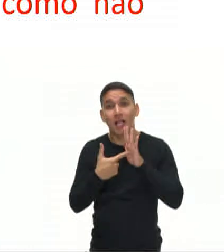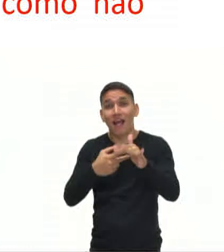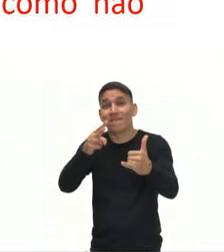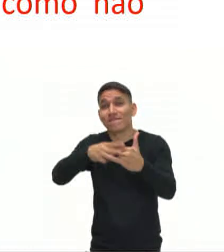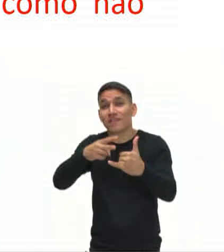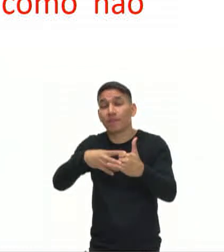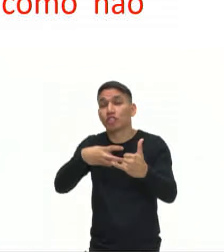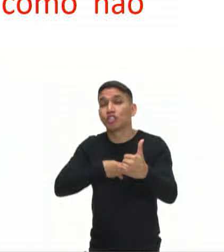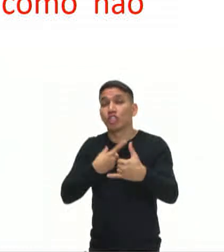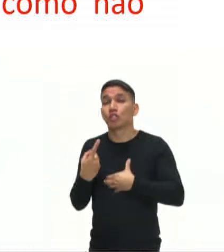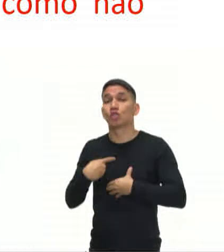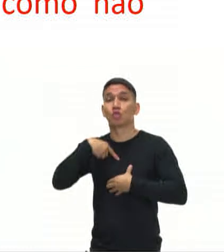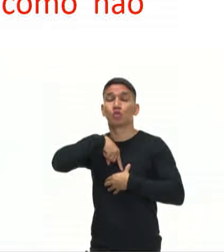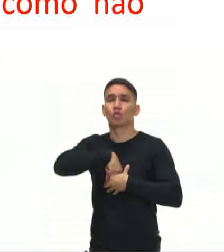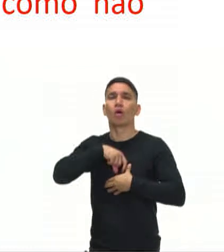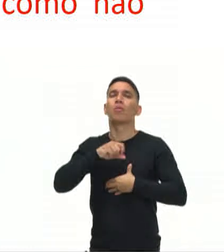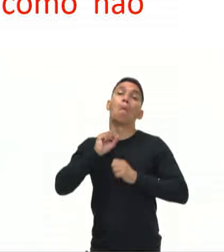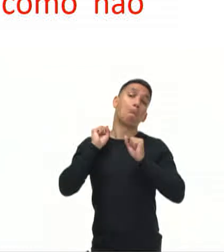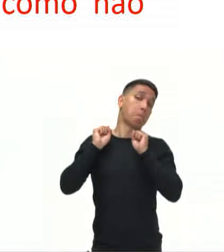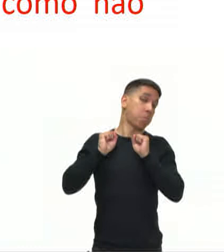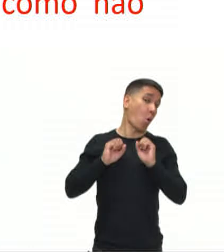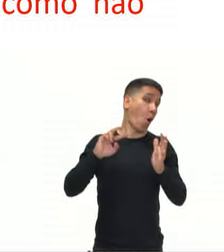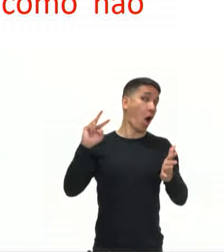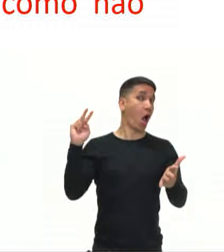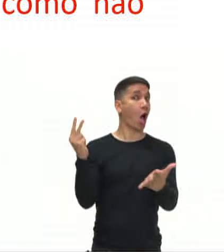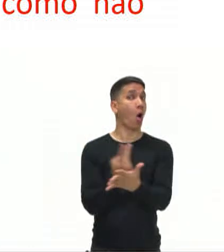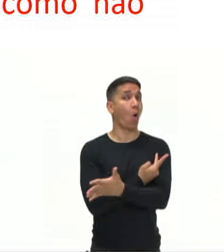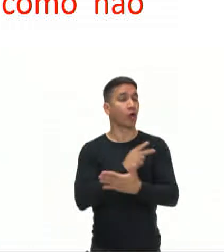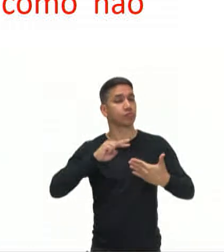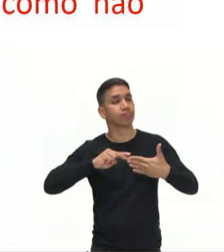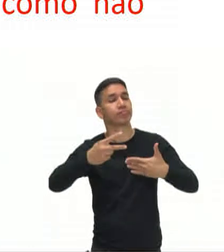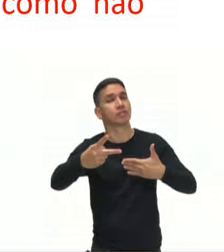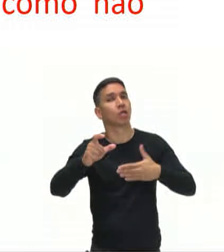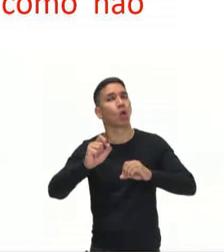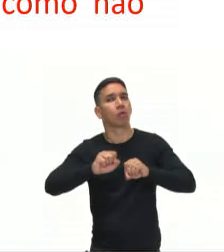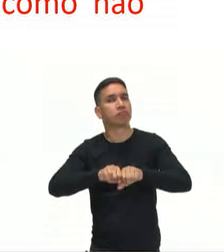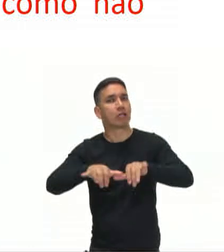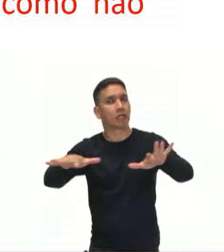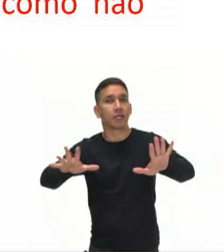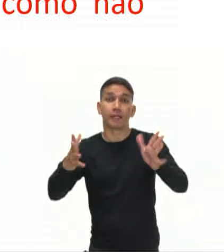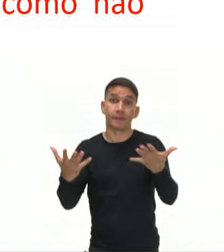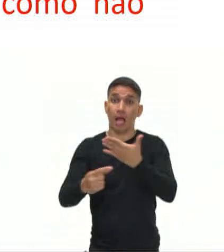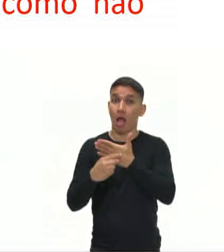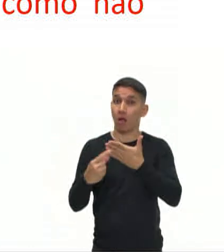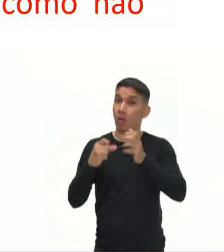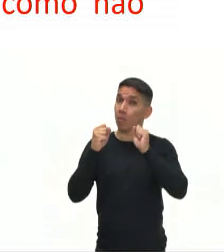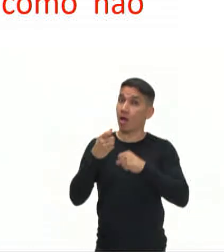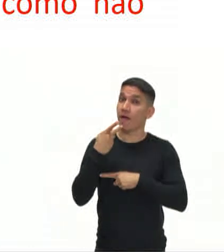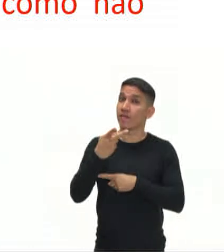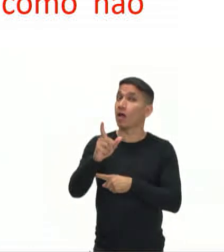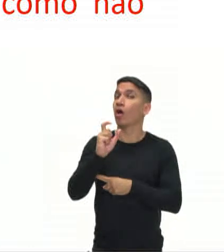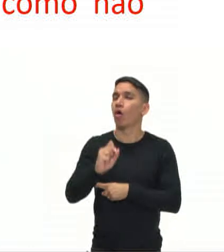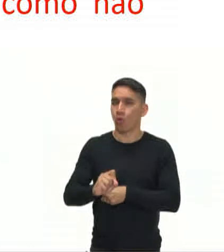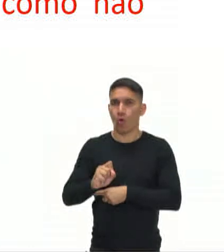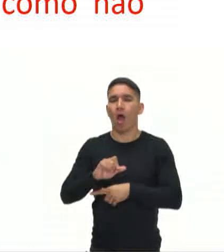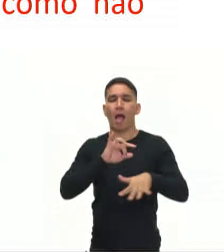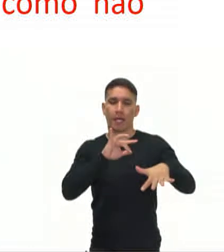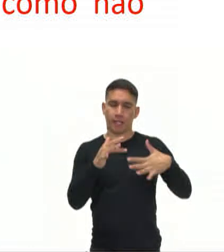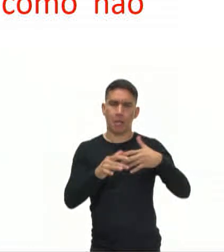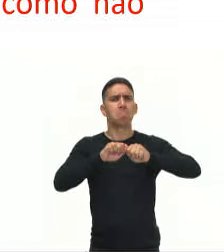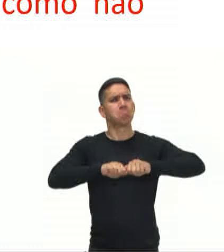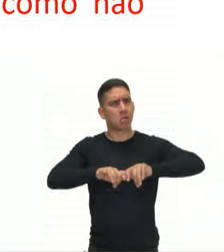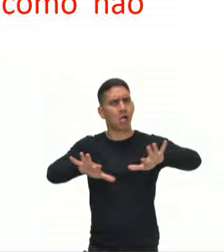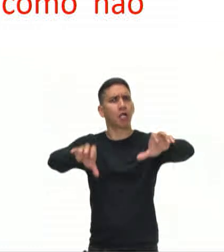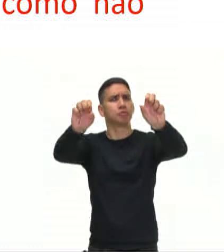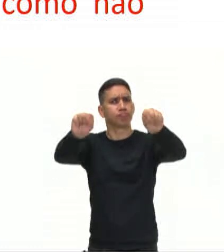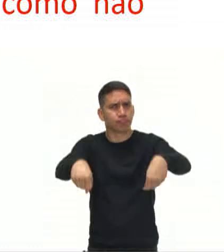né? Podem impulsionar. O autor poderia afirmar que as redes sociais impulsionam, se